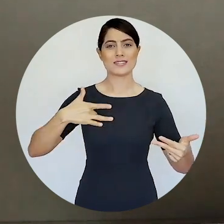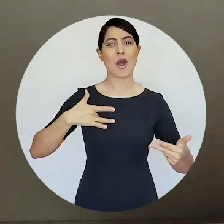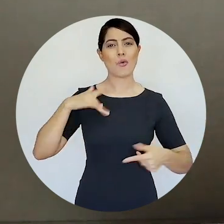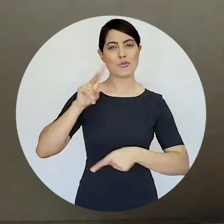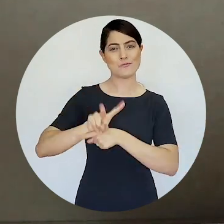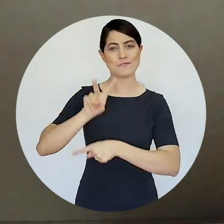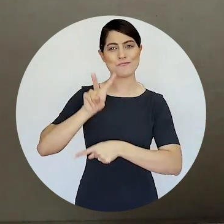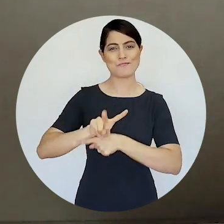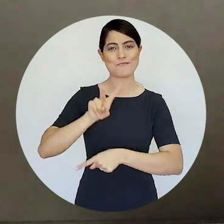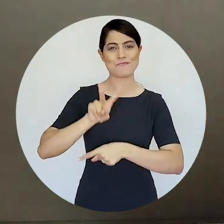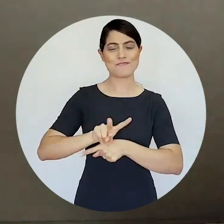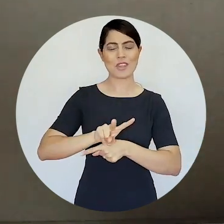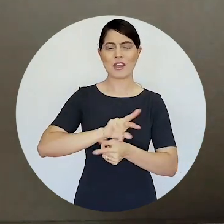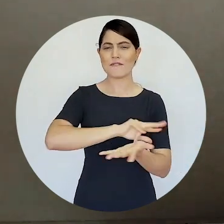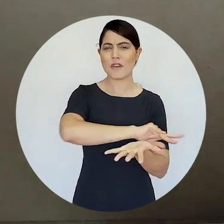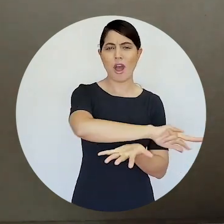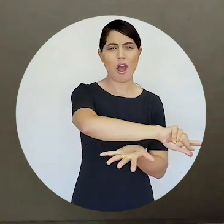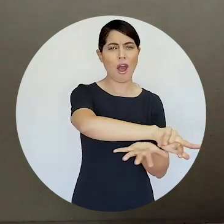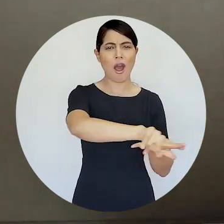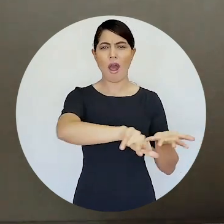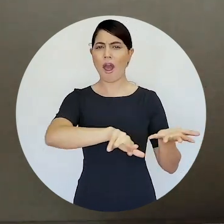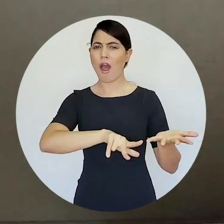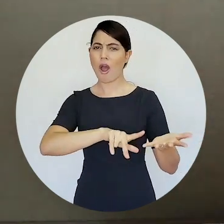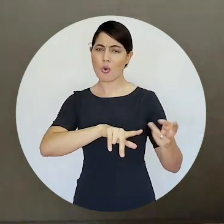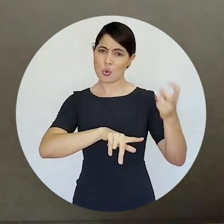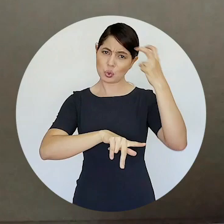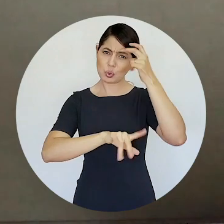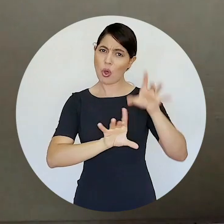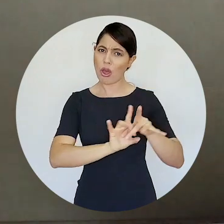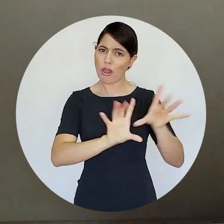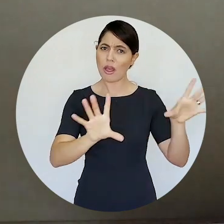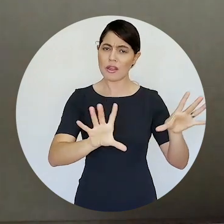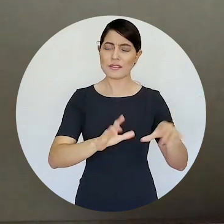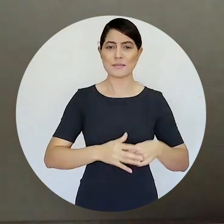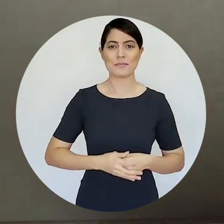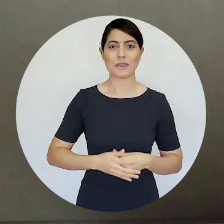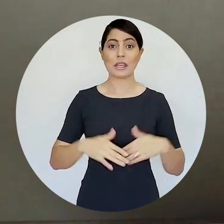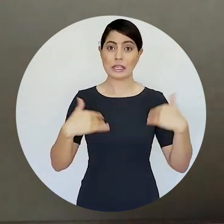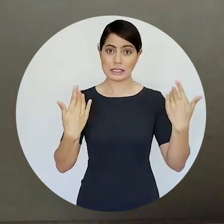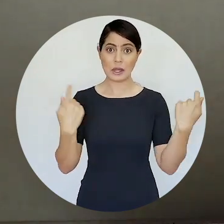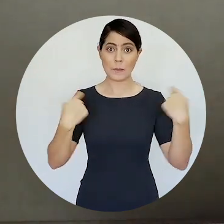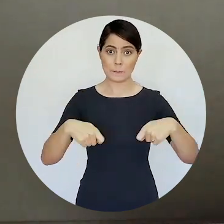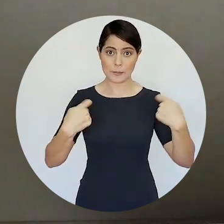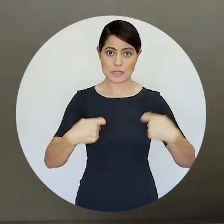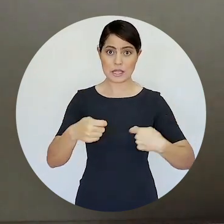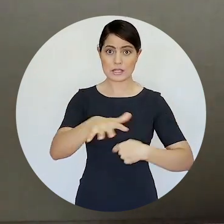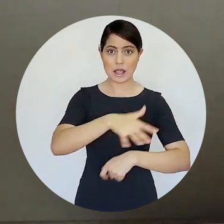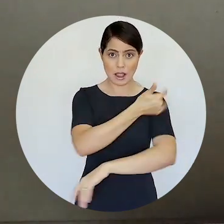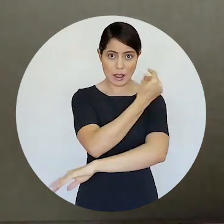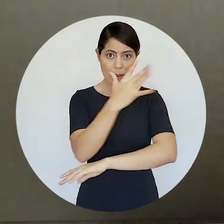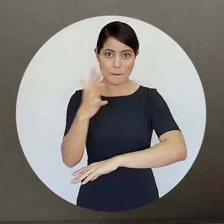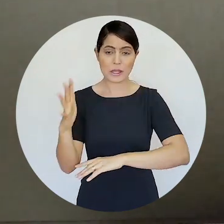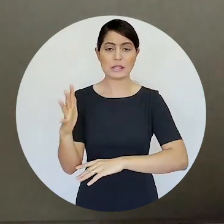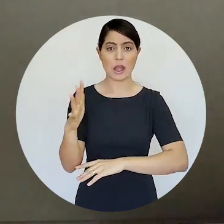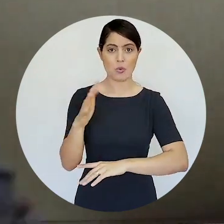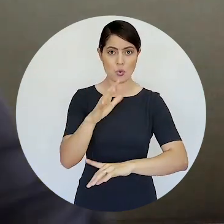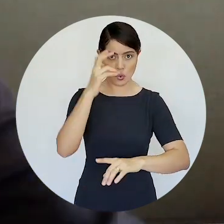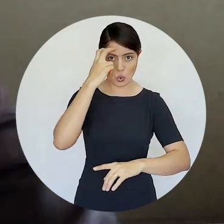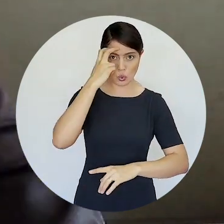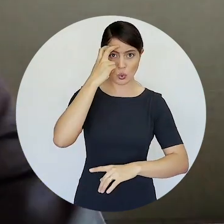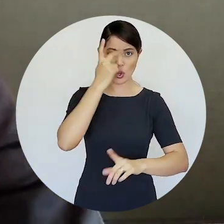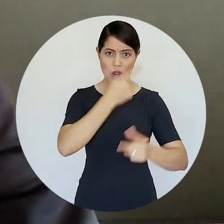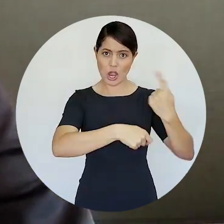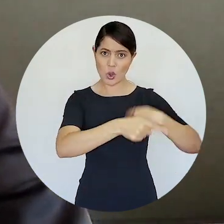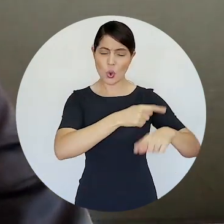de saúde que respeitem a diversidade cultural e que sejam ambiental, cultural, econômica e